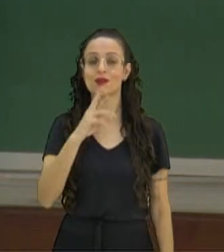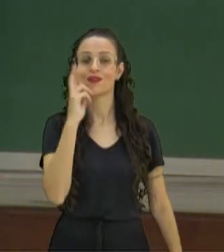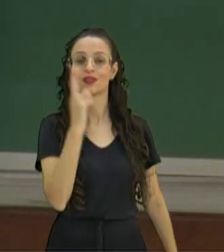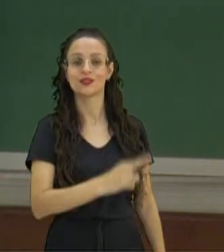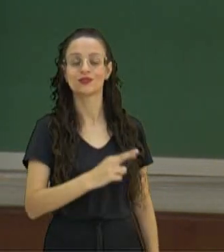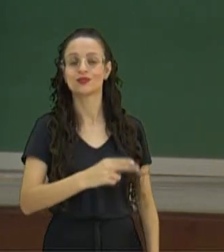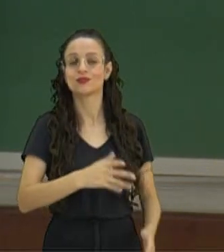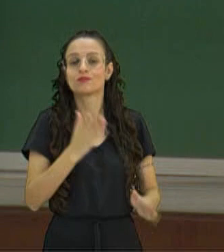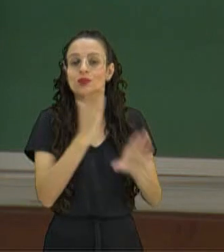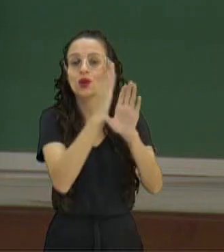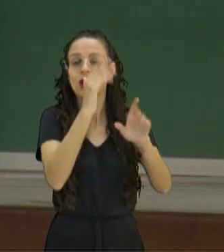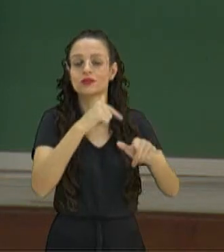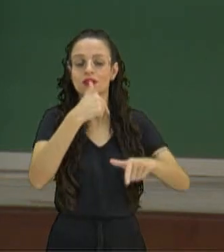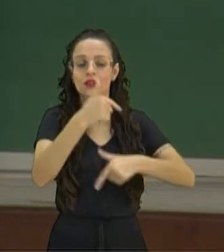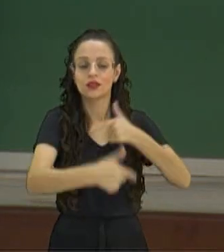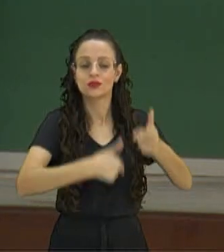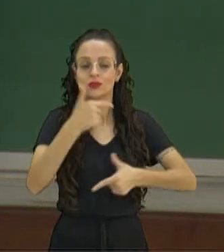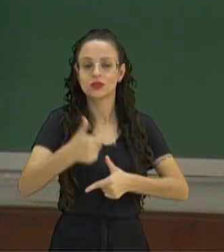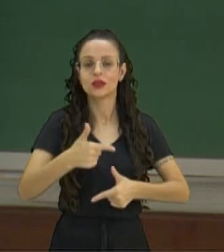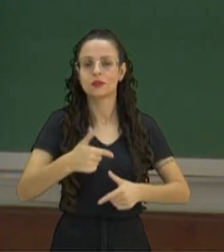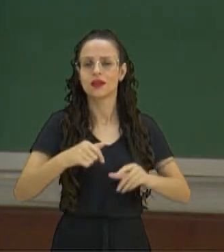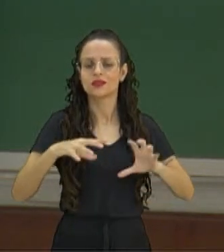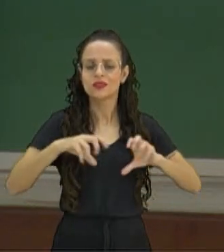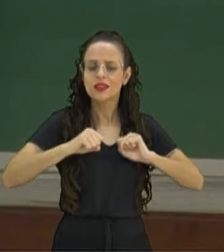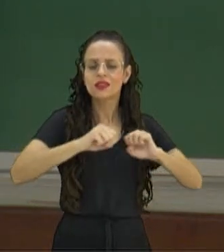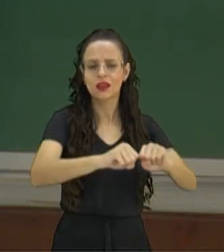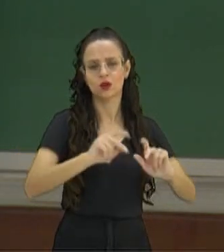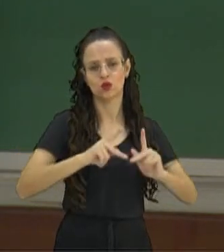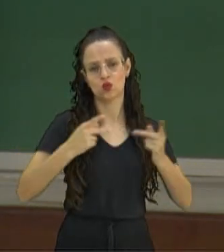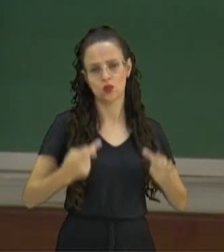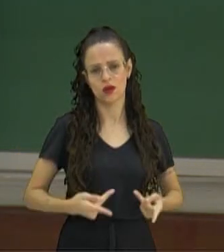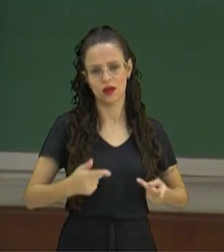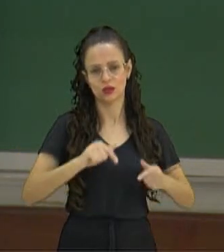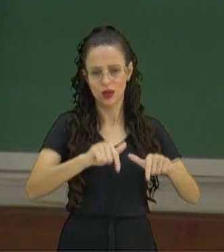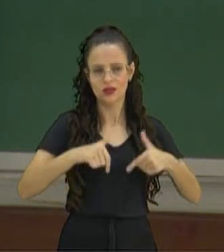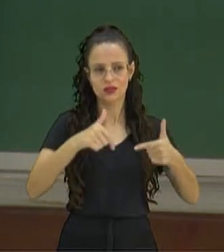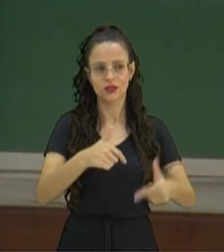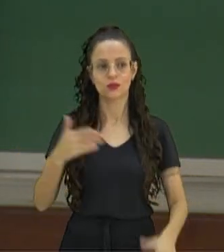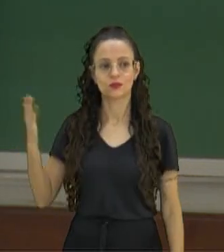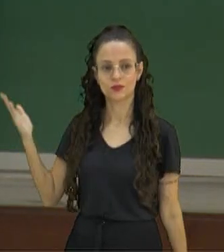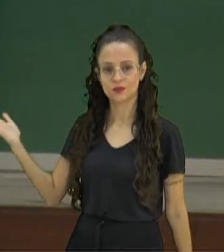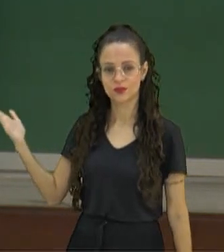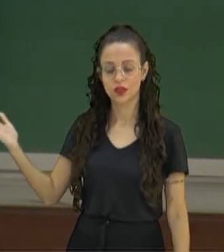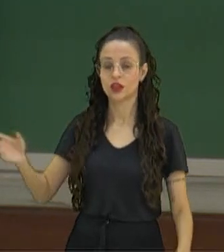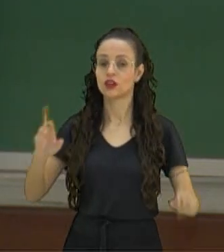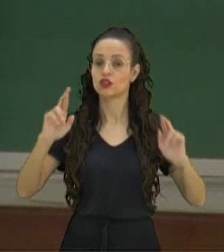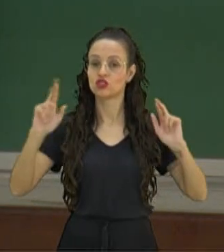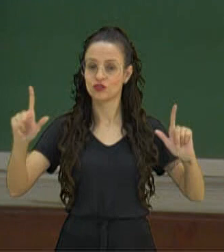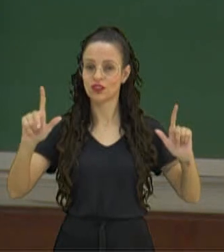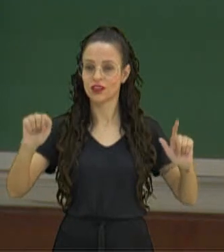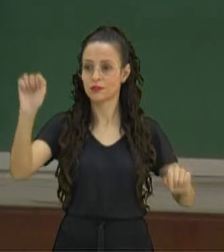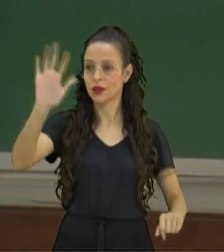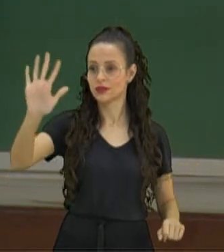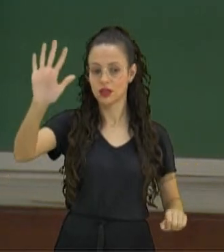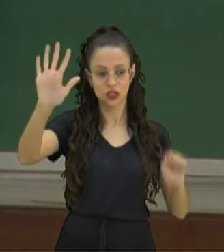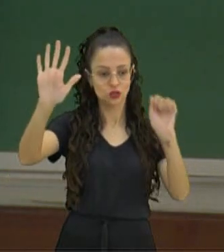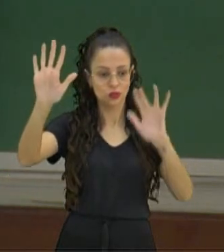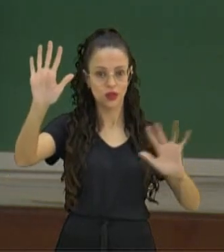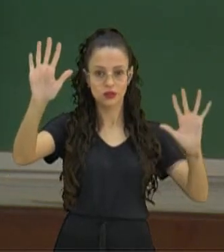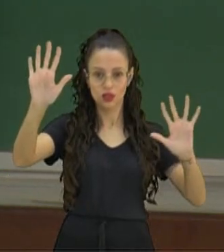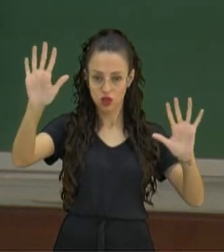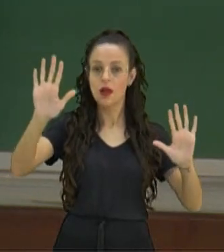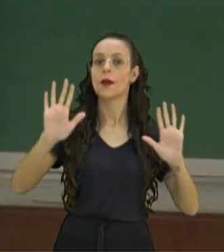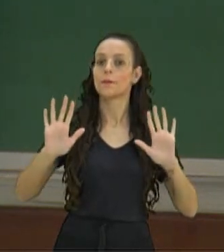do trabalho humano, da ocupação, das atividades humanas em geral. Então, diferentes paisagens, mas